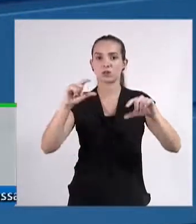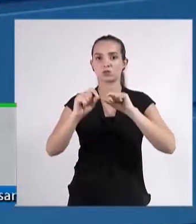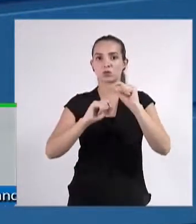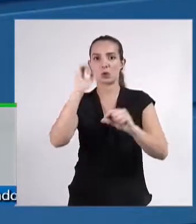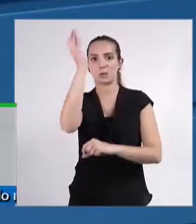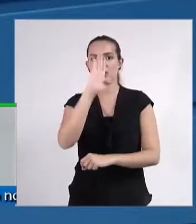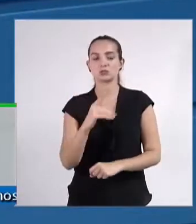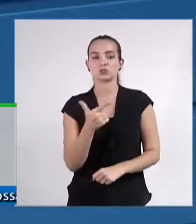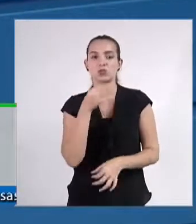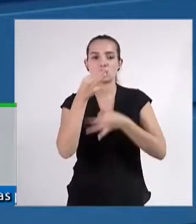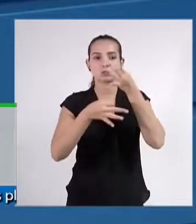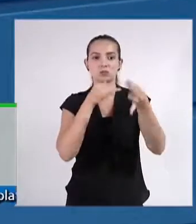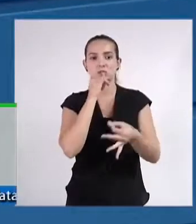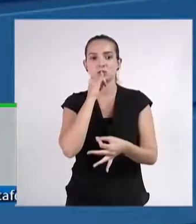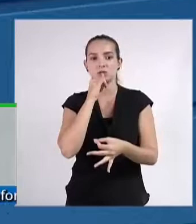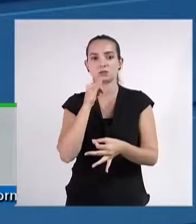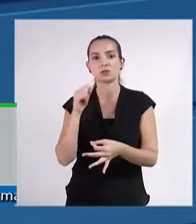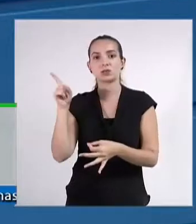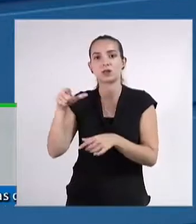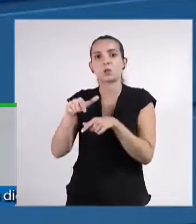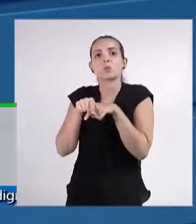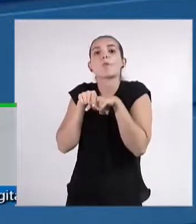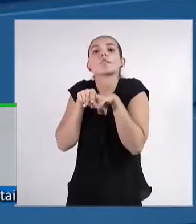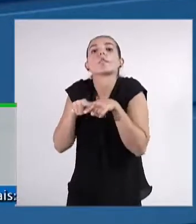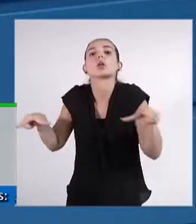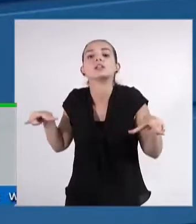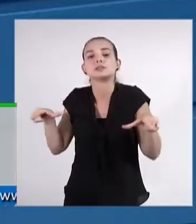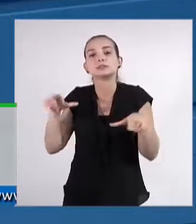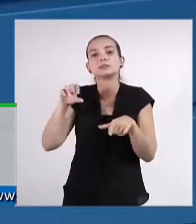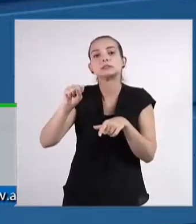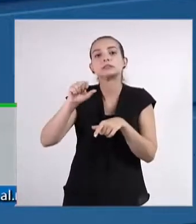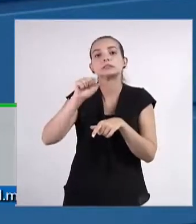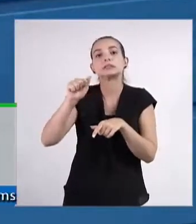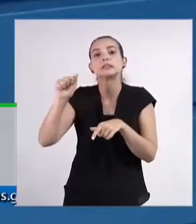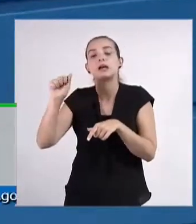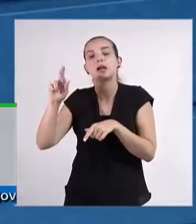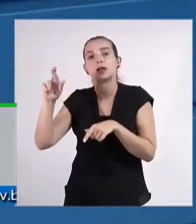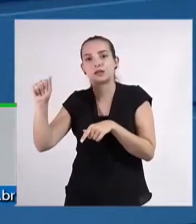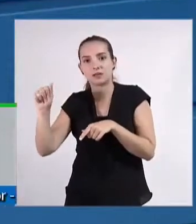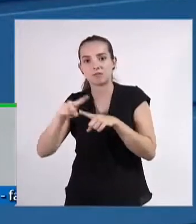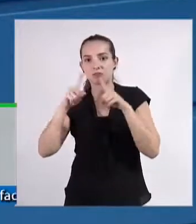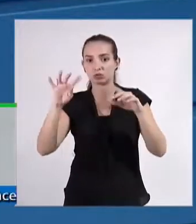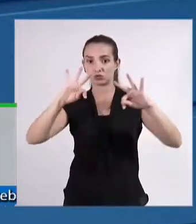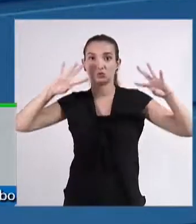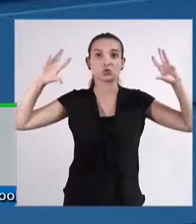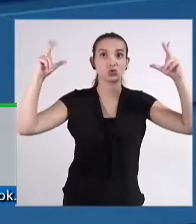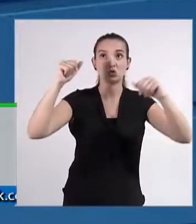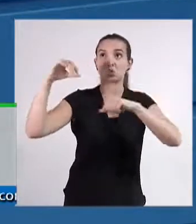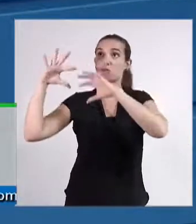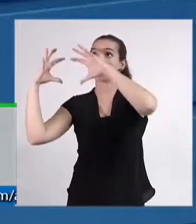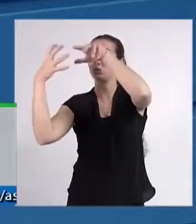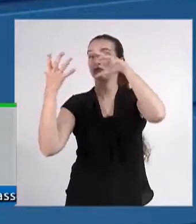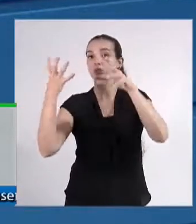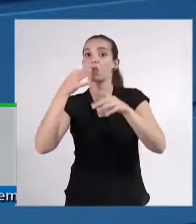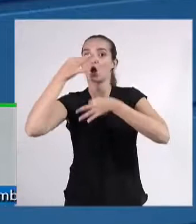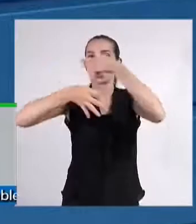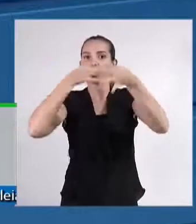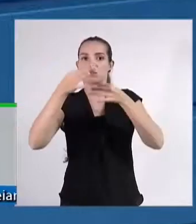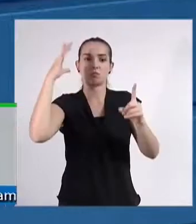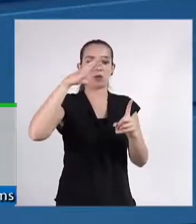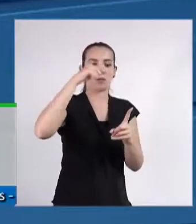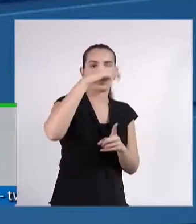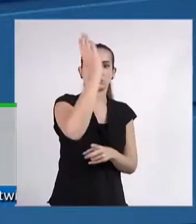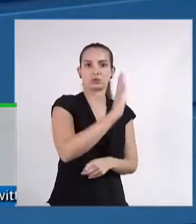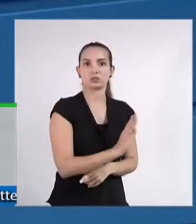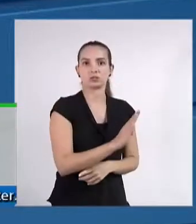opinião sobre o deserto do Saara, por exemplo, mas todo mundo quer dar opinião em cima da Amazônia